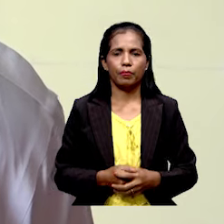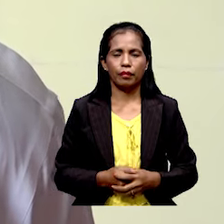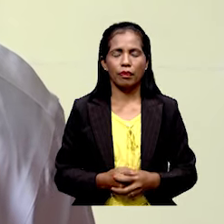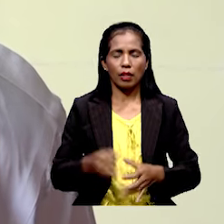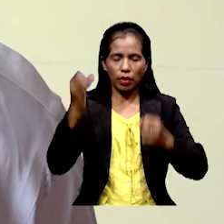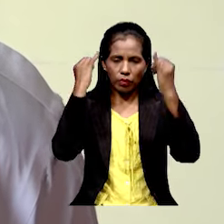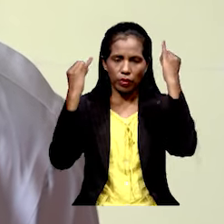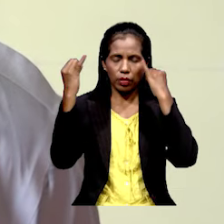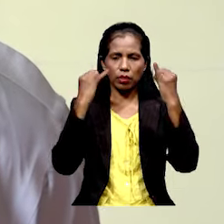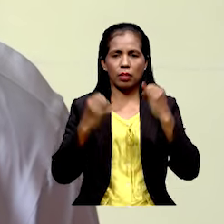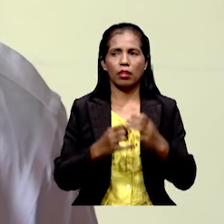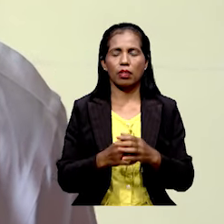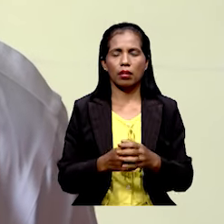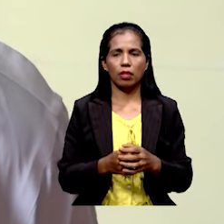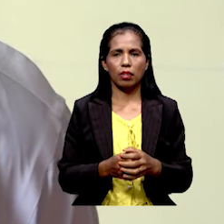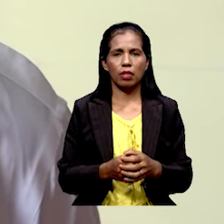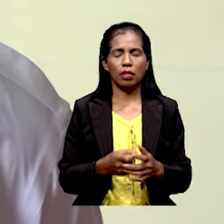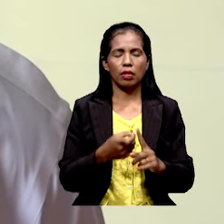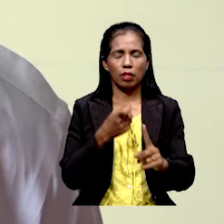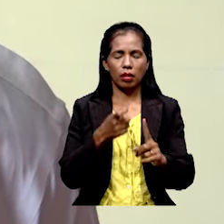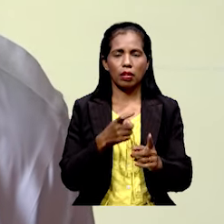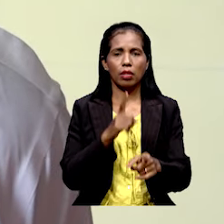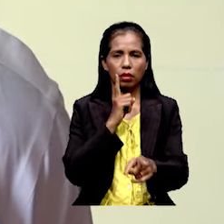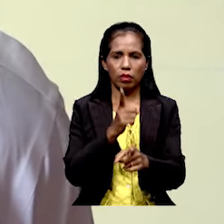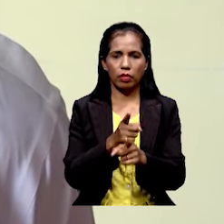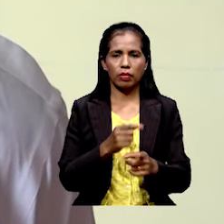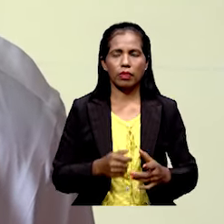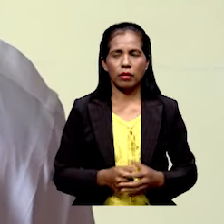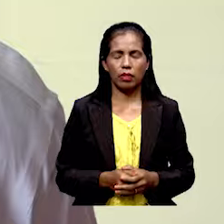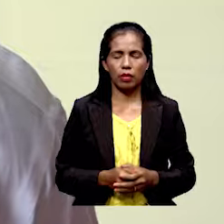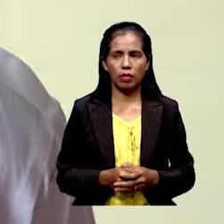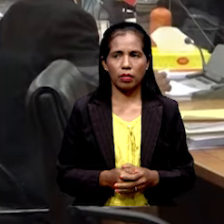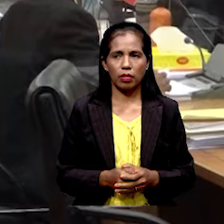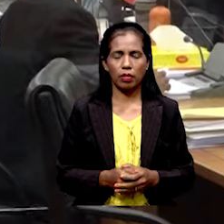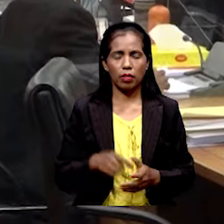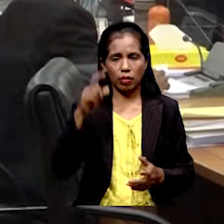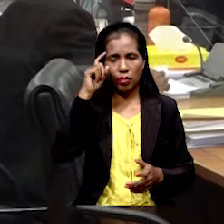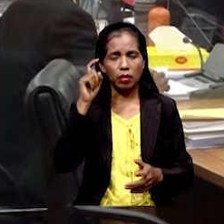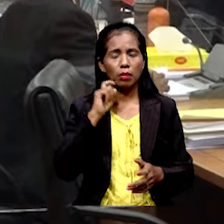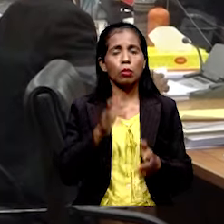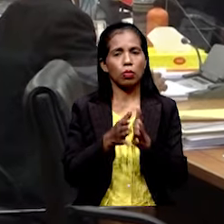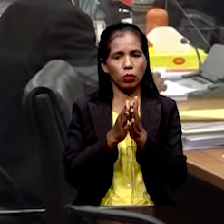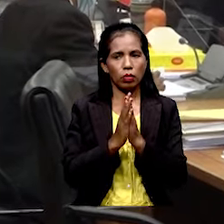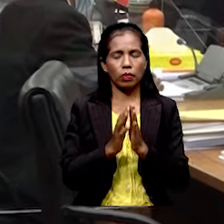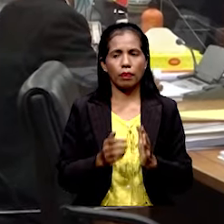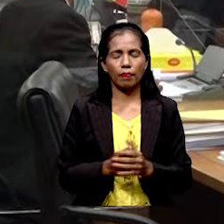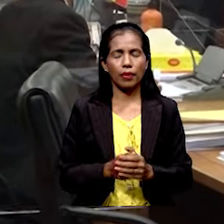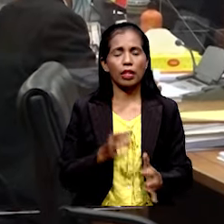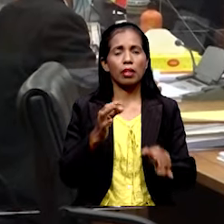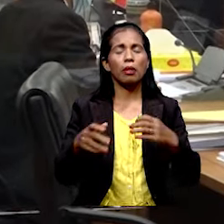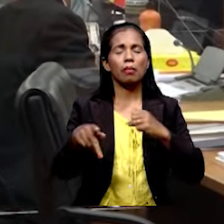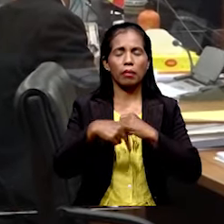Informação limitada, né? Mais confidencial, né? Mas um bote não uso. Mas que o partido